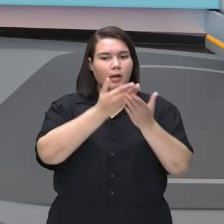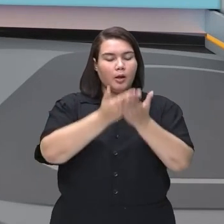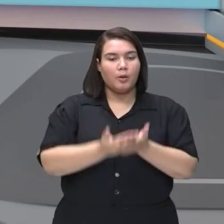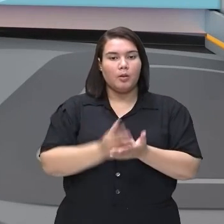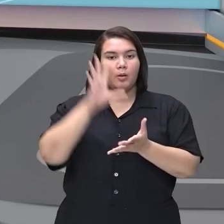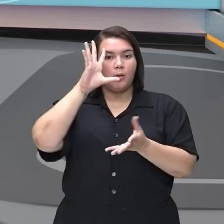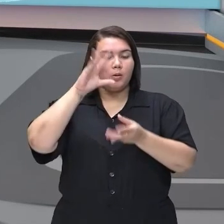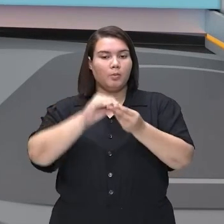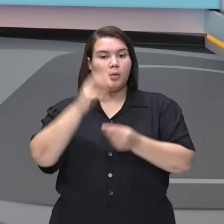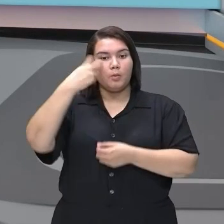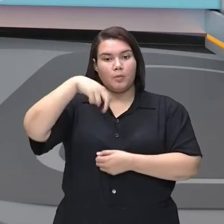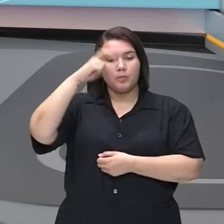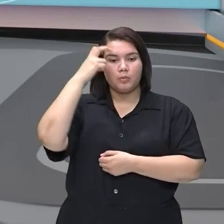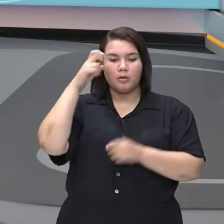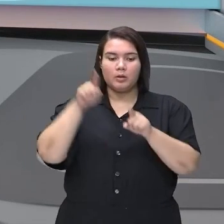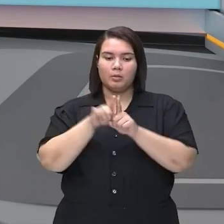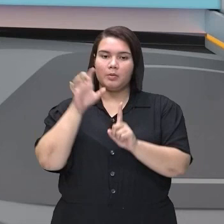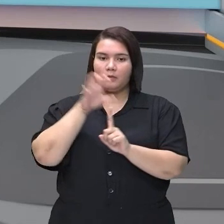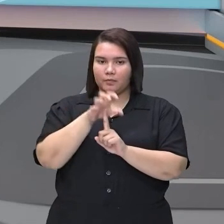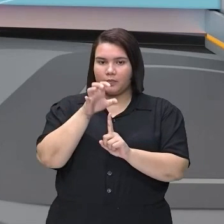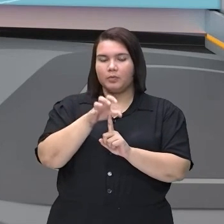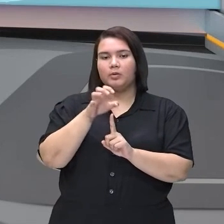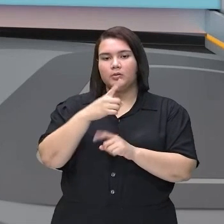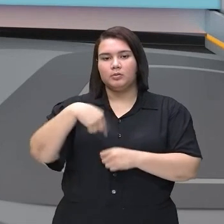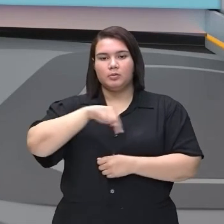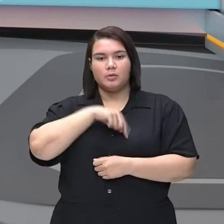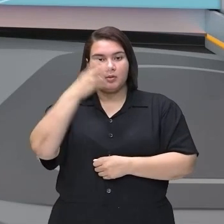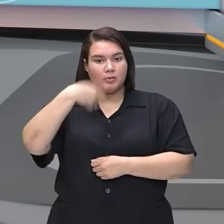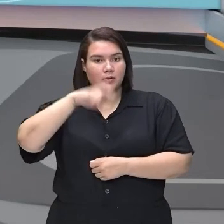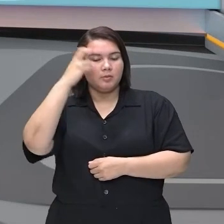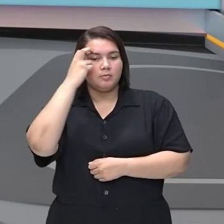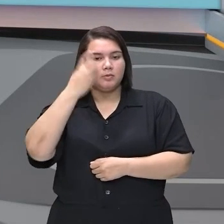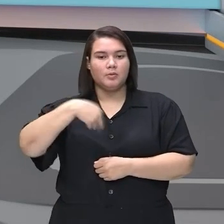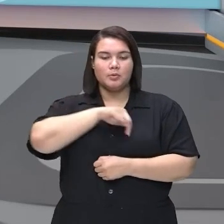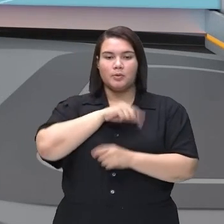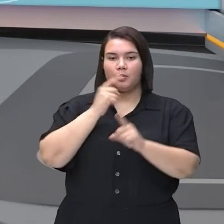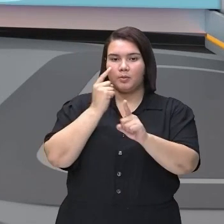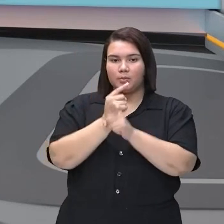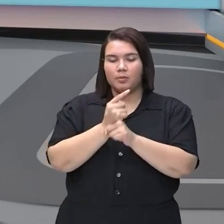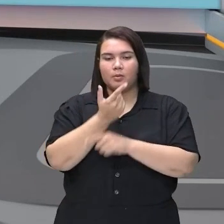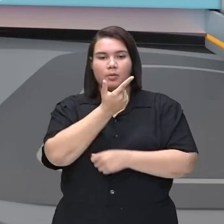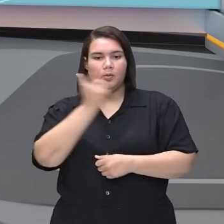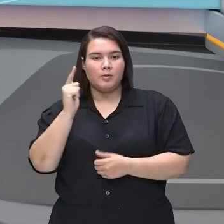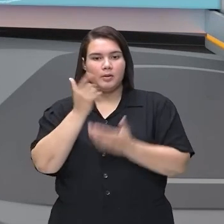cultura grego-romana e a influência dela na nossa cultura. E a gente se encontra aí para